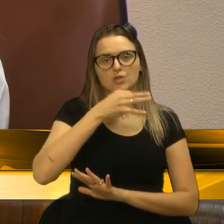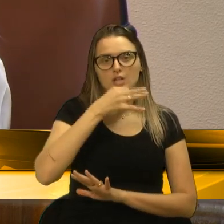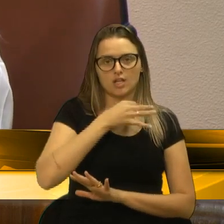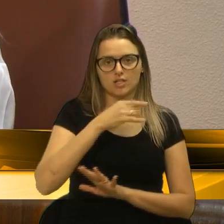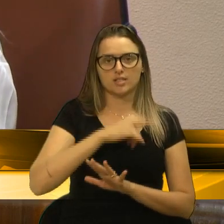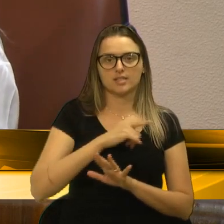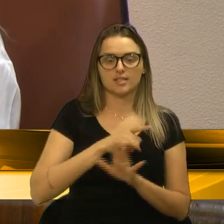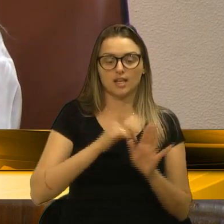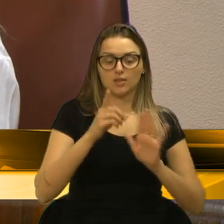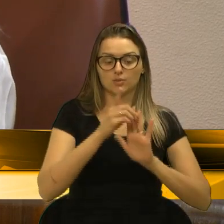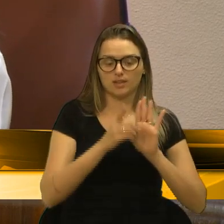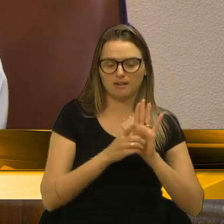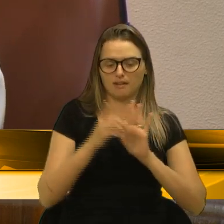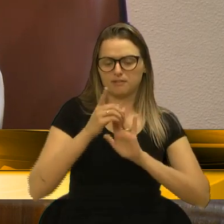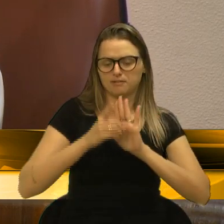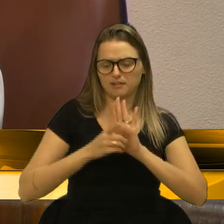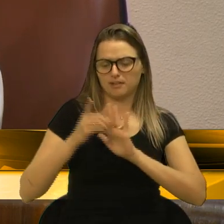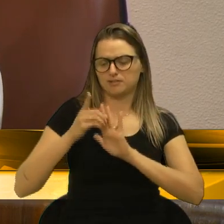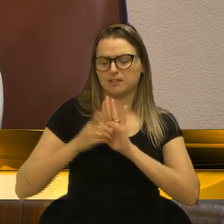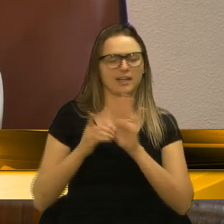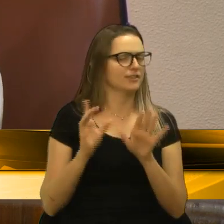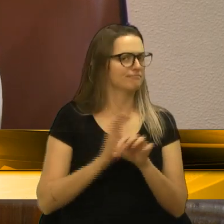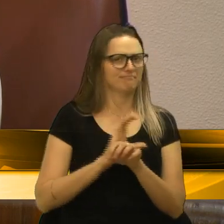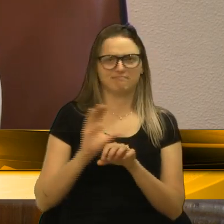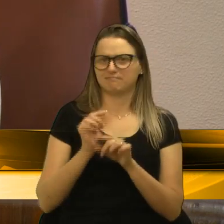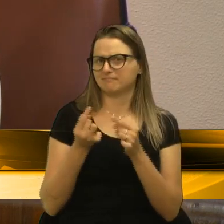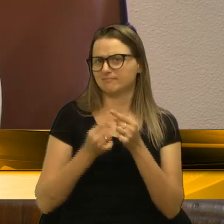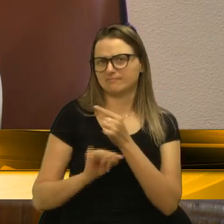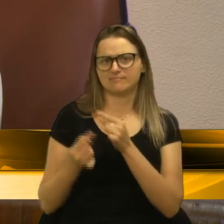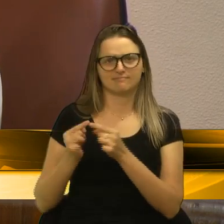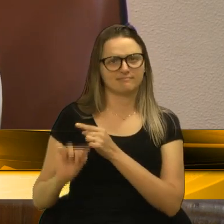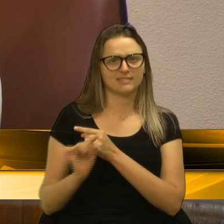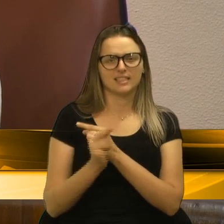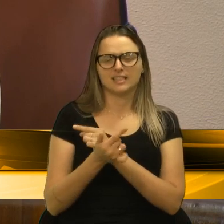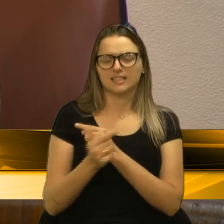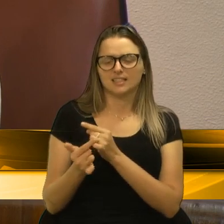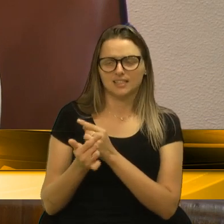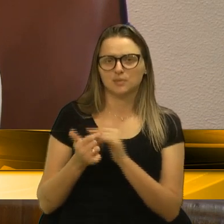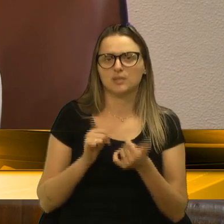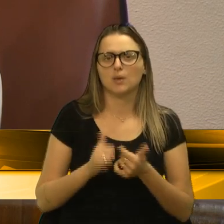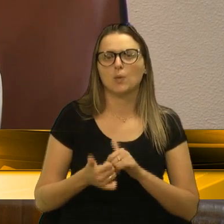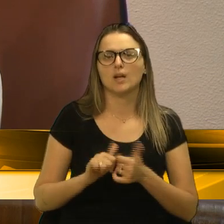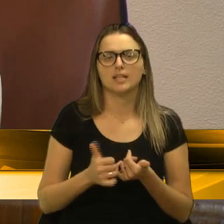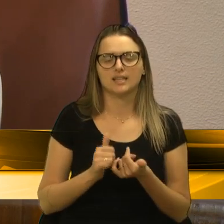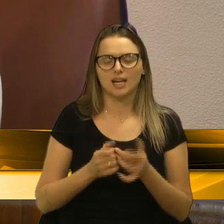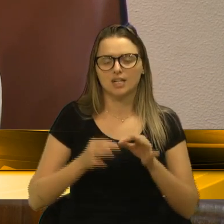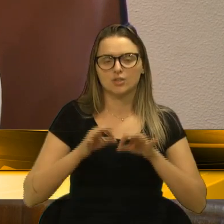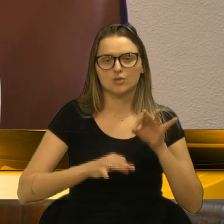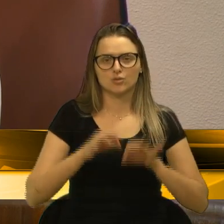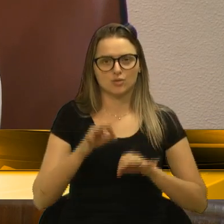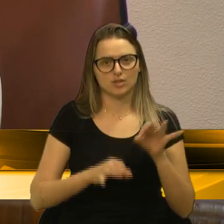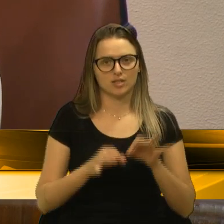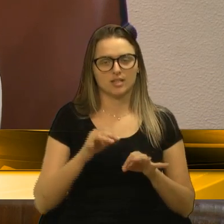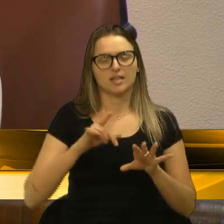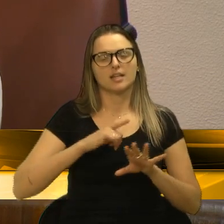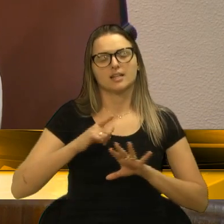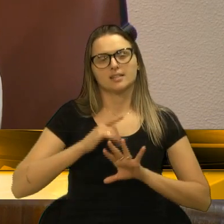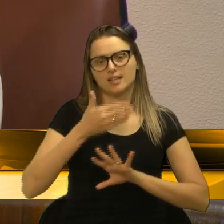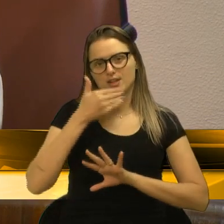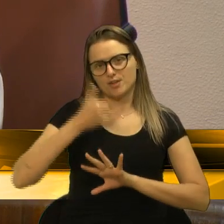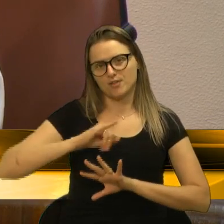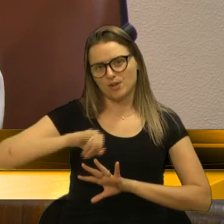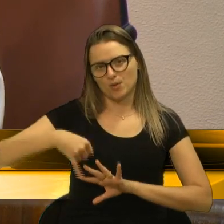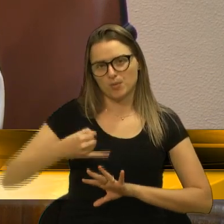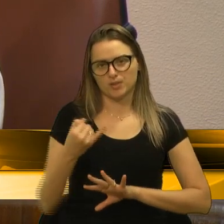por decretos inconstitucionalmente qualificados do denunciado, tomou para si o privilégio de